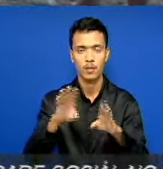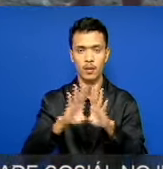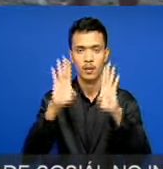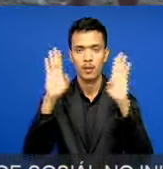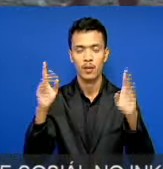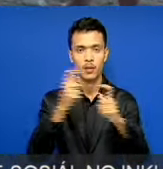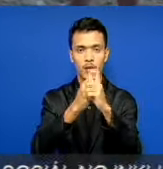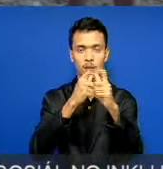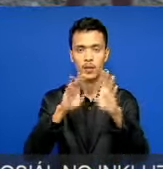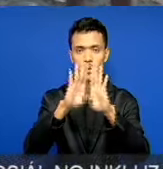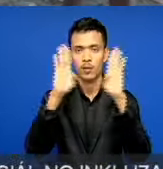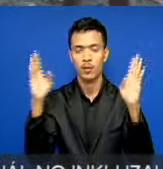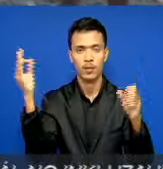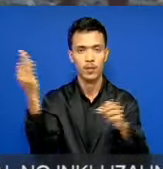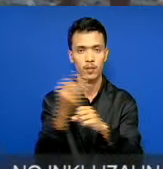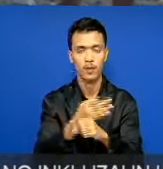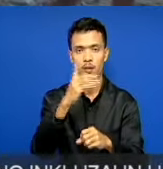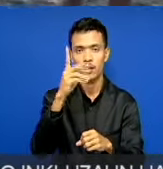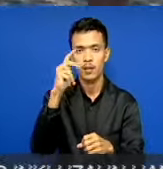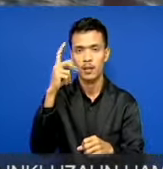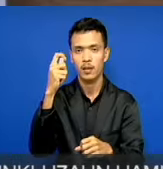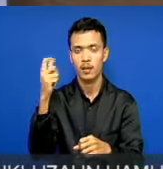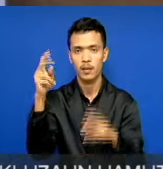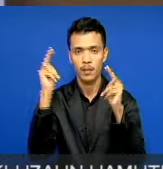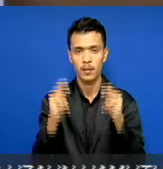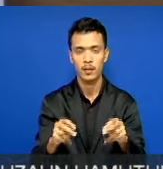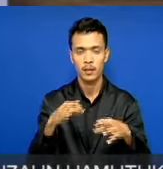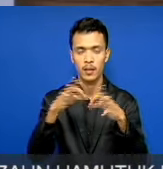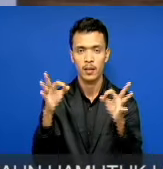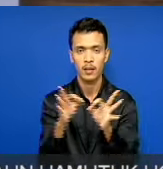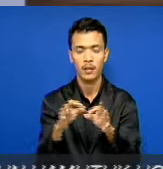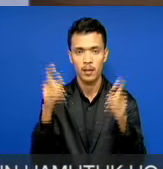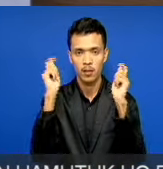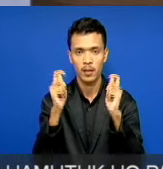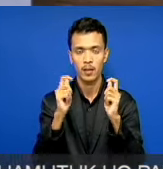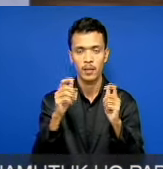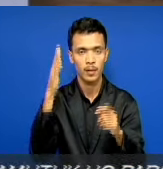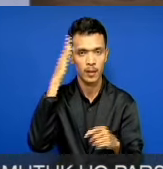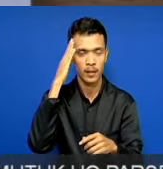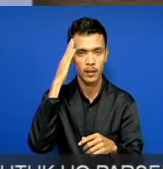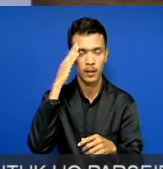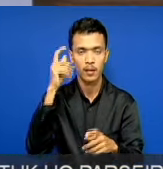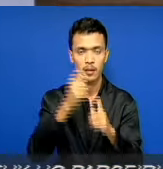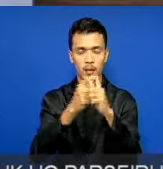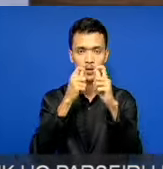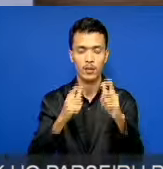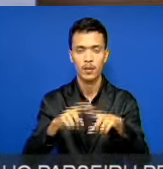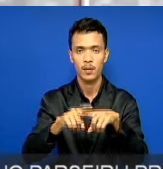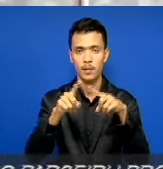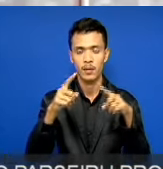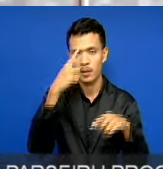Transporte na Beato Amores fali documento DNTT precisa halo uluk inspeção. Não ne bela atem de condição transporte. Também